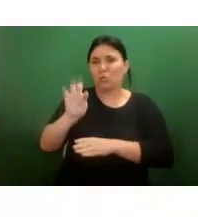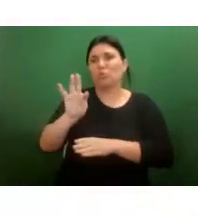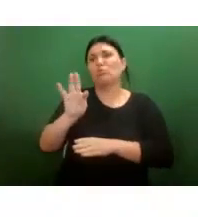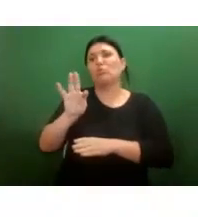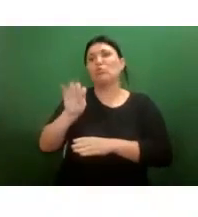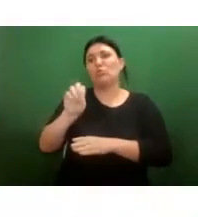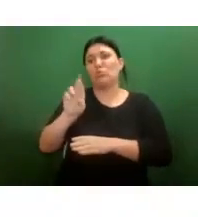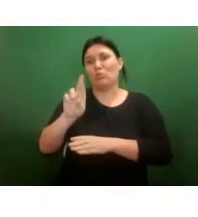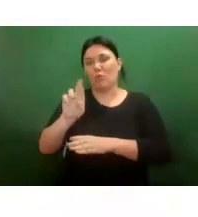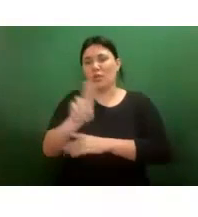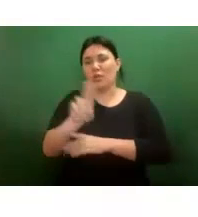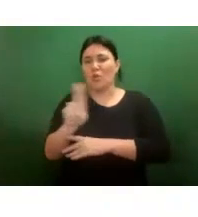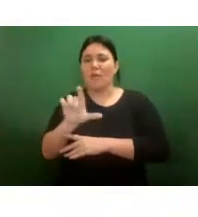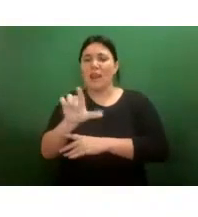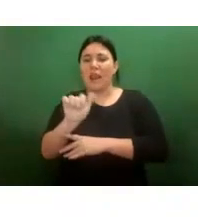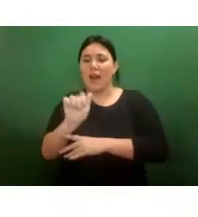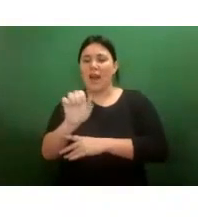Santana foi e